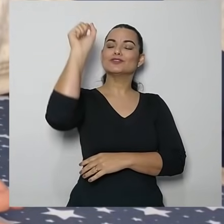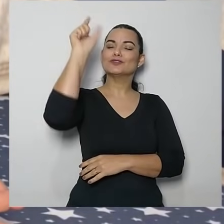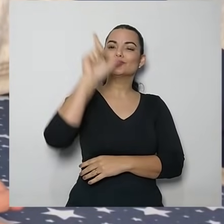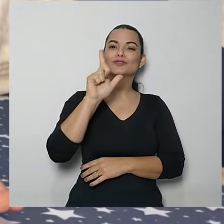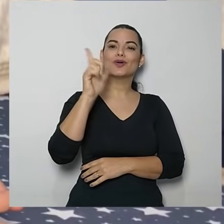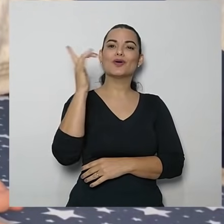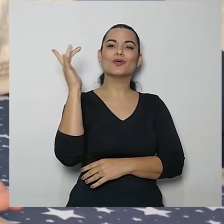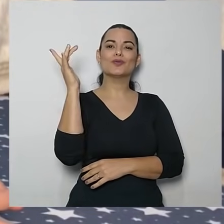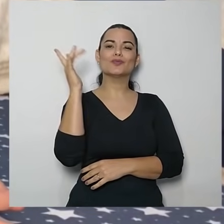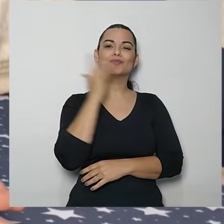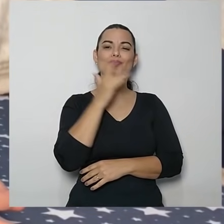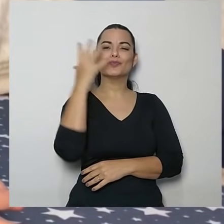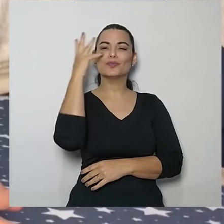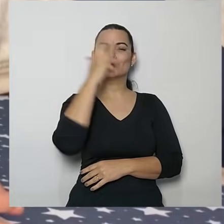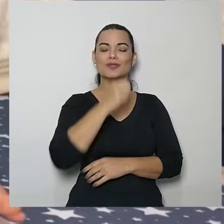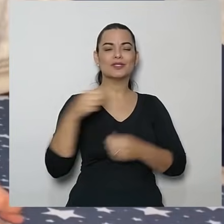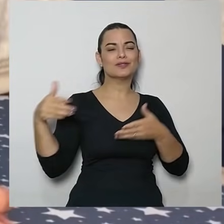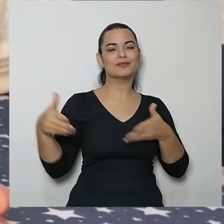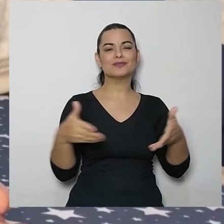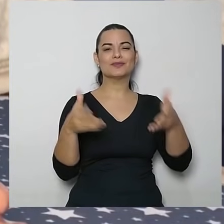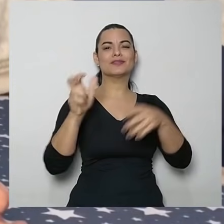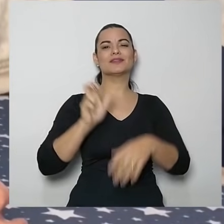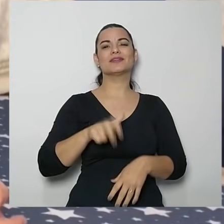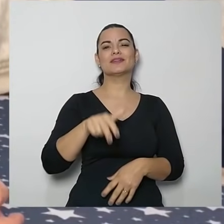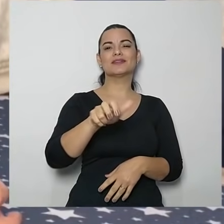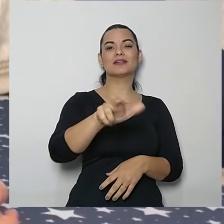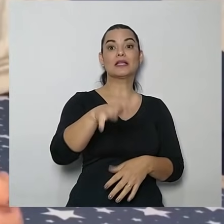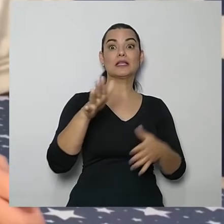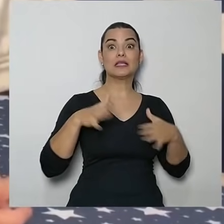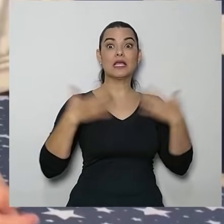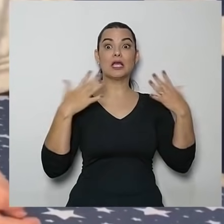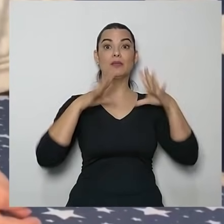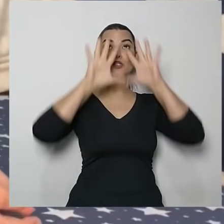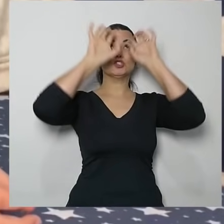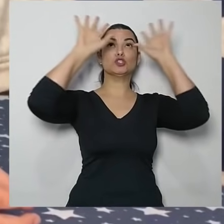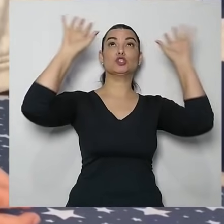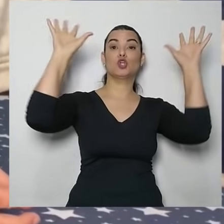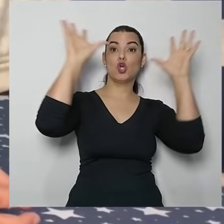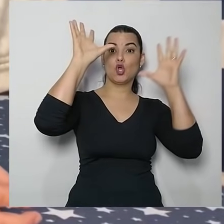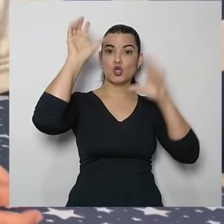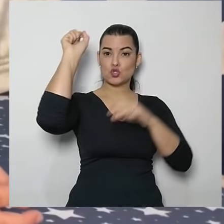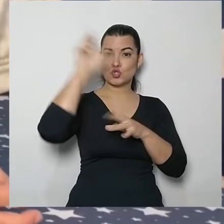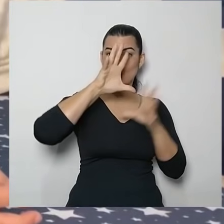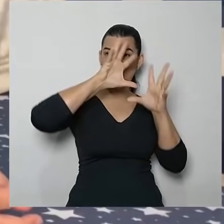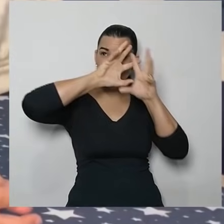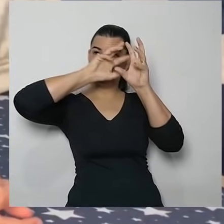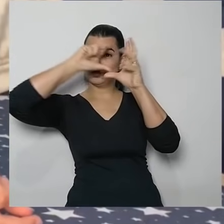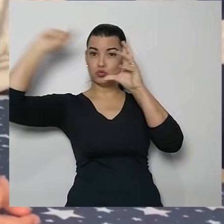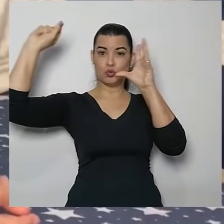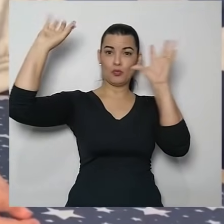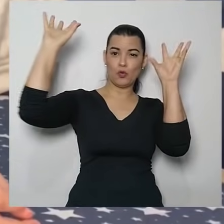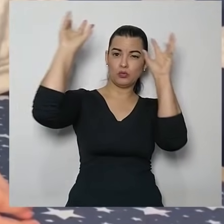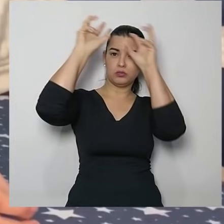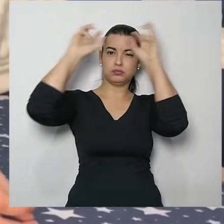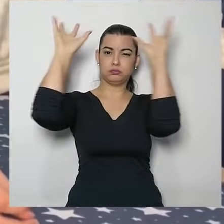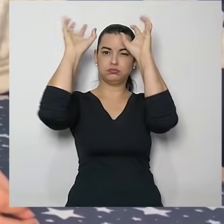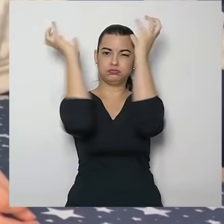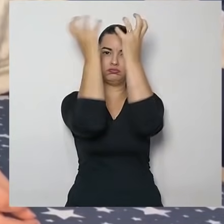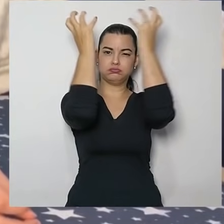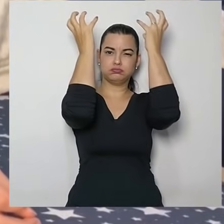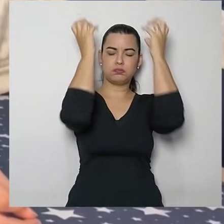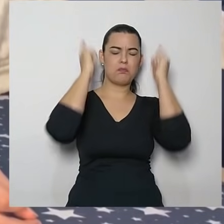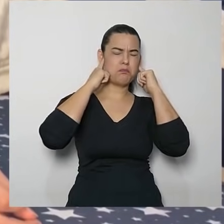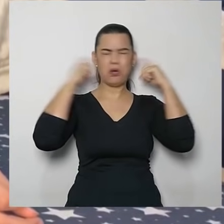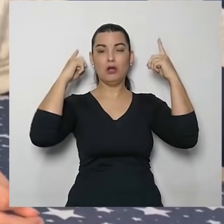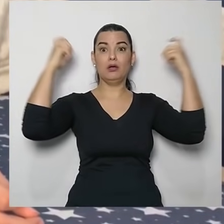instante, o sol se esconde atrás das nuvens e toca uma música assustadora, fazendo Fabinho acordar chorando